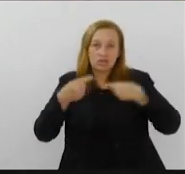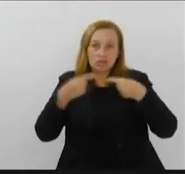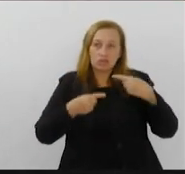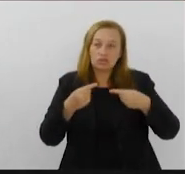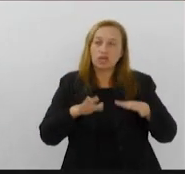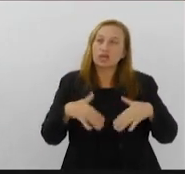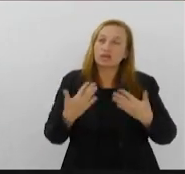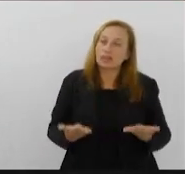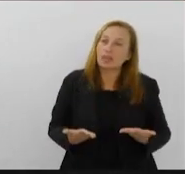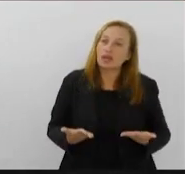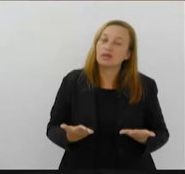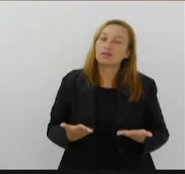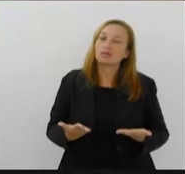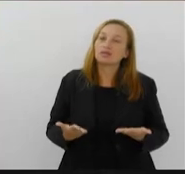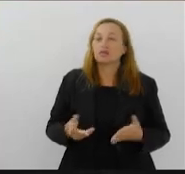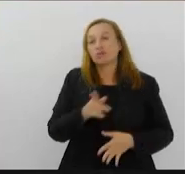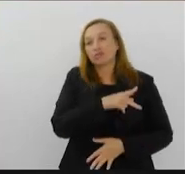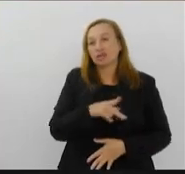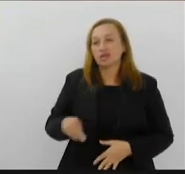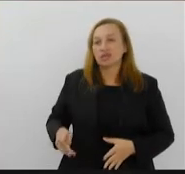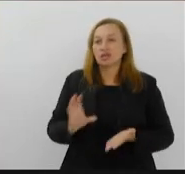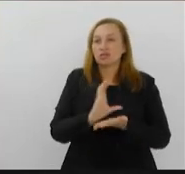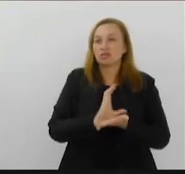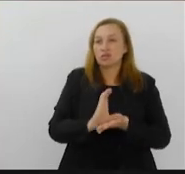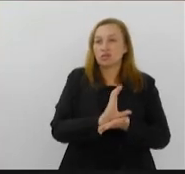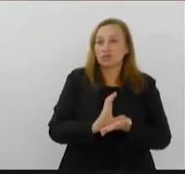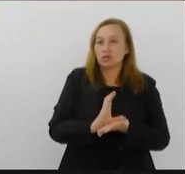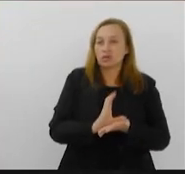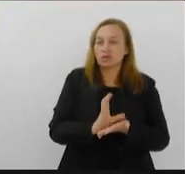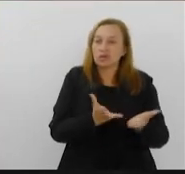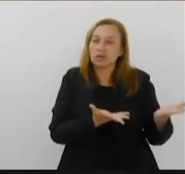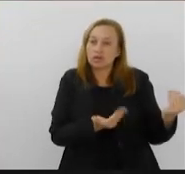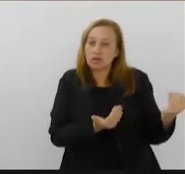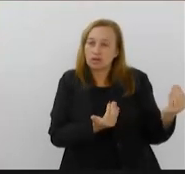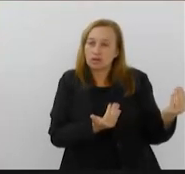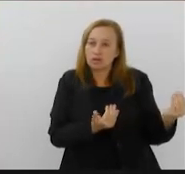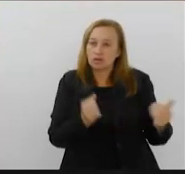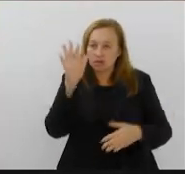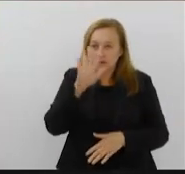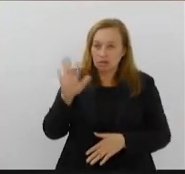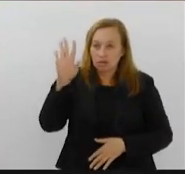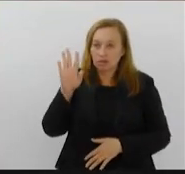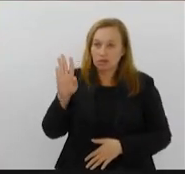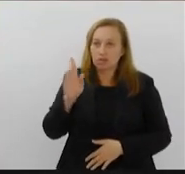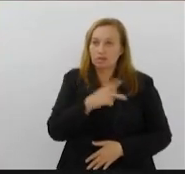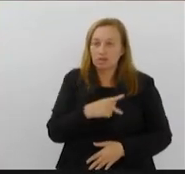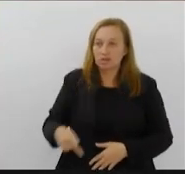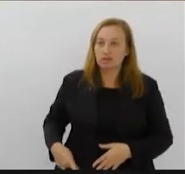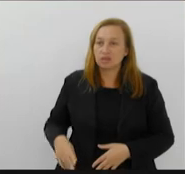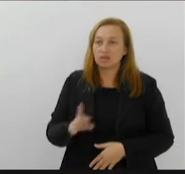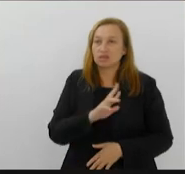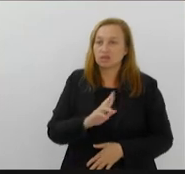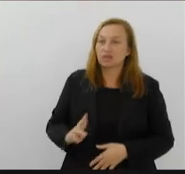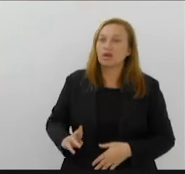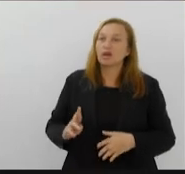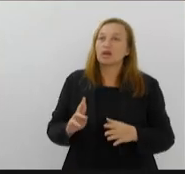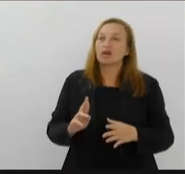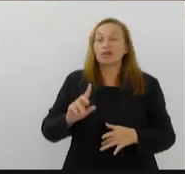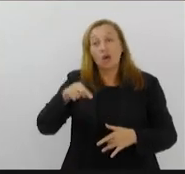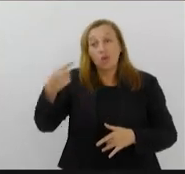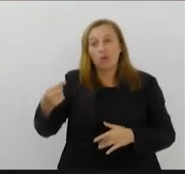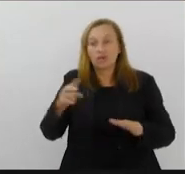Então, eu, como presidente do Conselho Nacional da Juventude da Presidência da República, cessante no seu mandato. Semana que vem, na